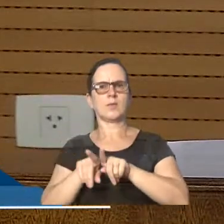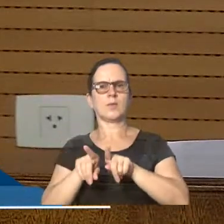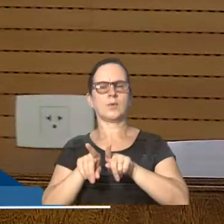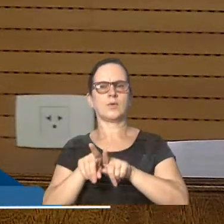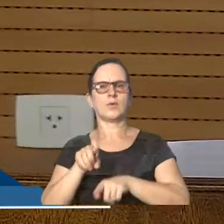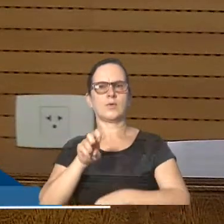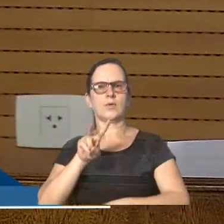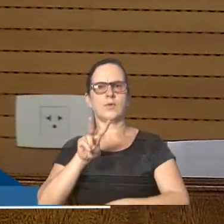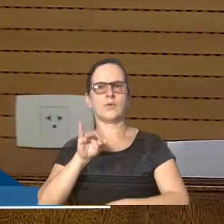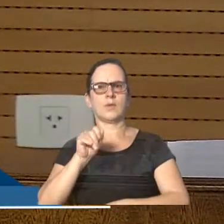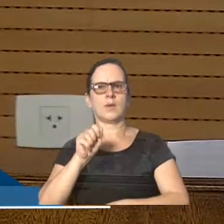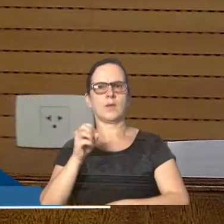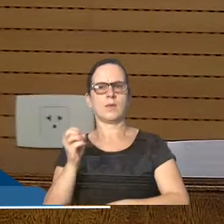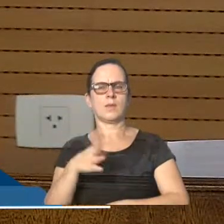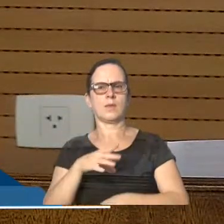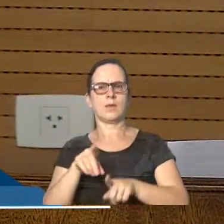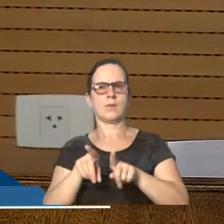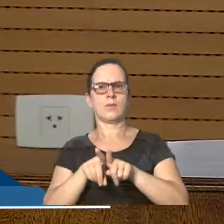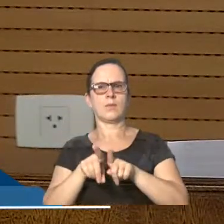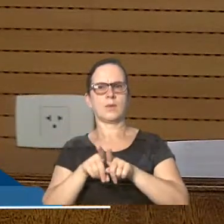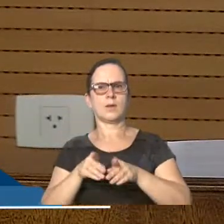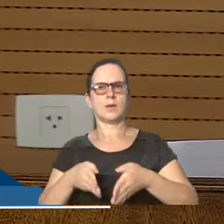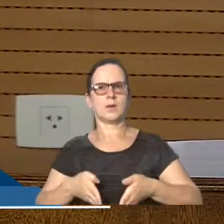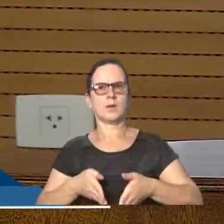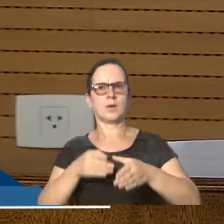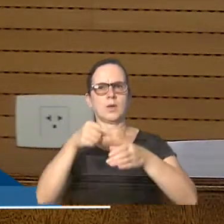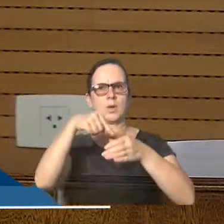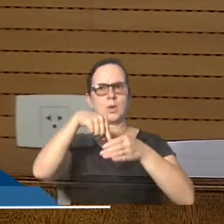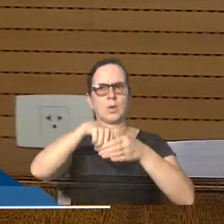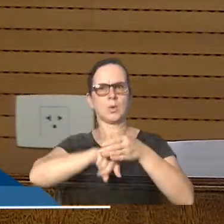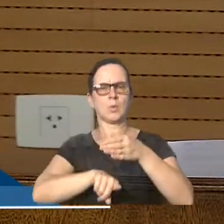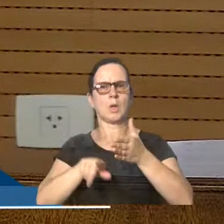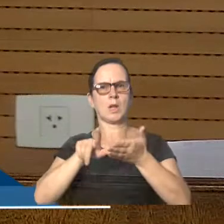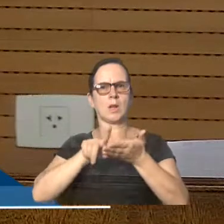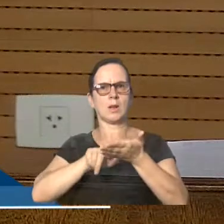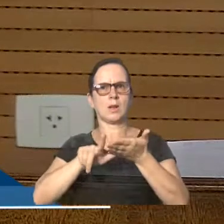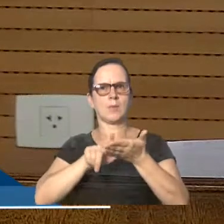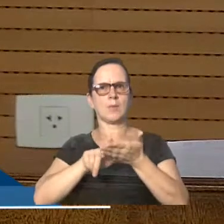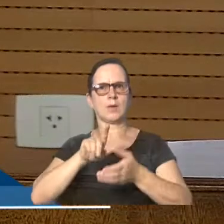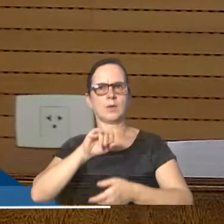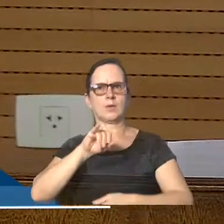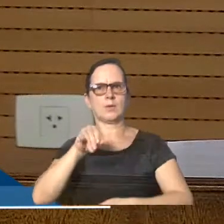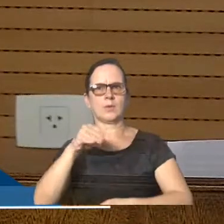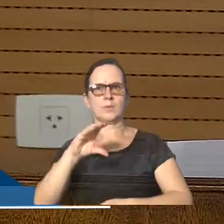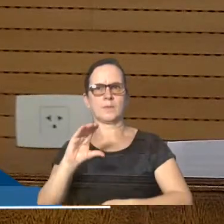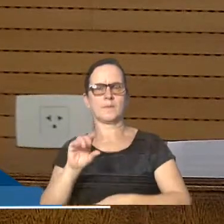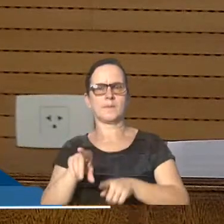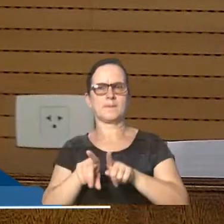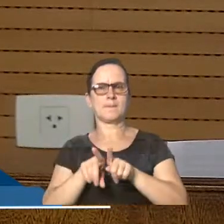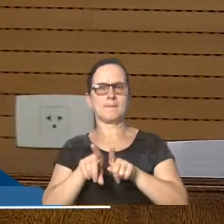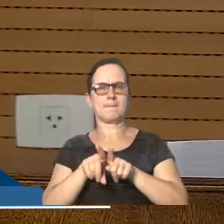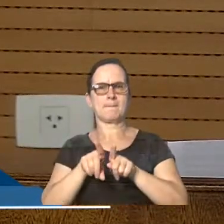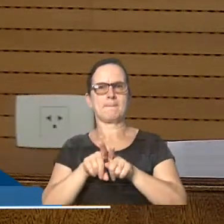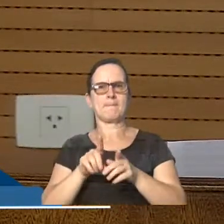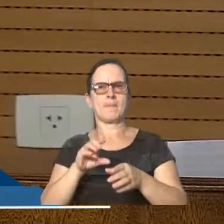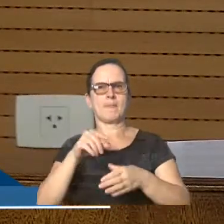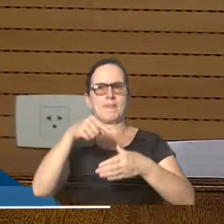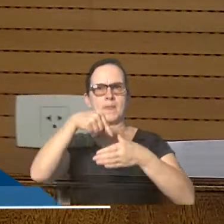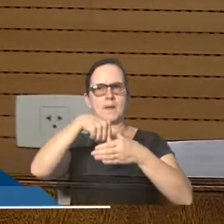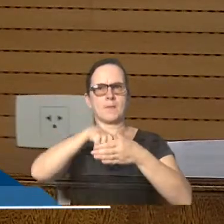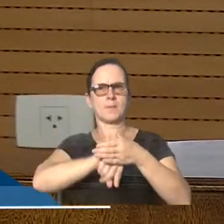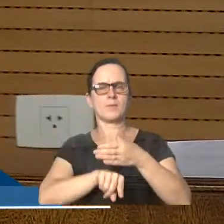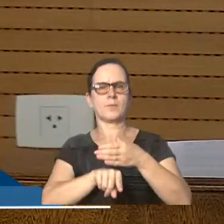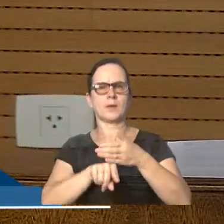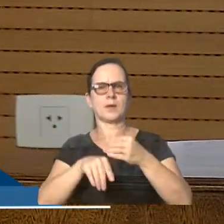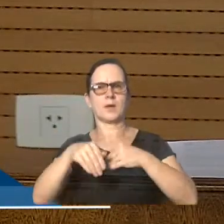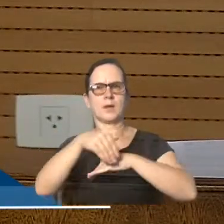de boca de lobo na rua Maria do Carmo, em frente ao número 471, no Casqueiro. Manutenção no afundamento da boca de lobo